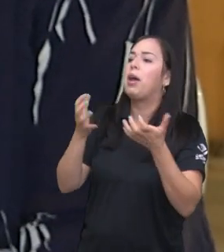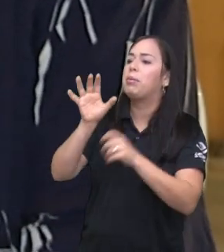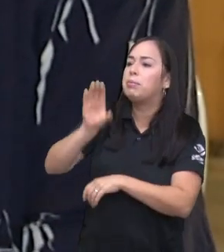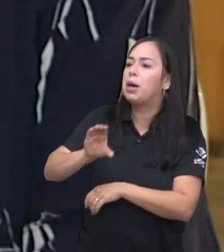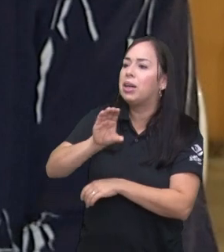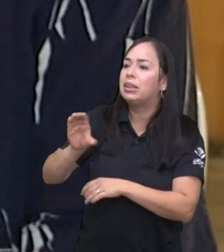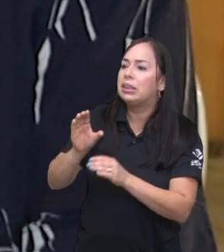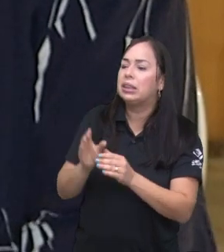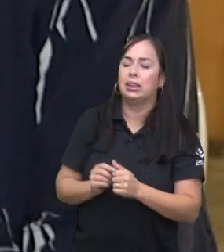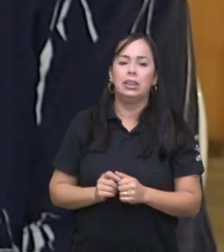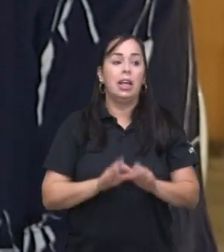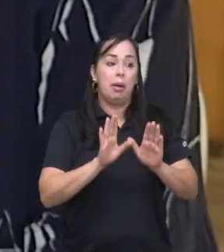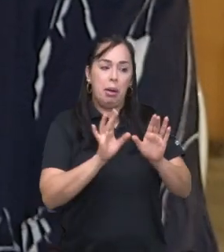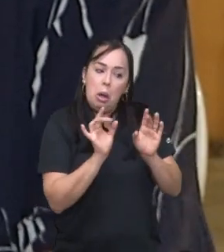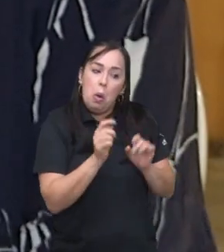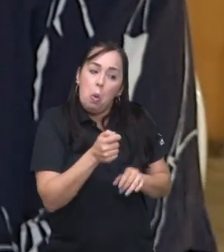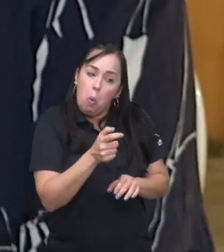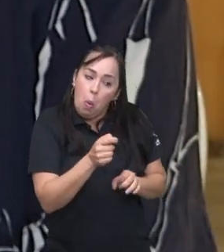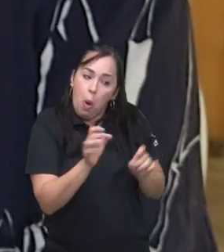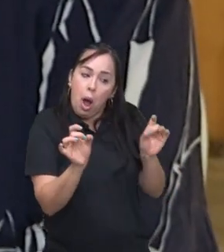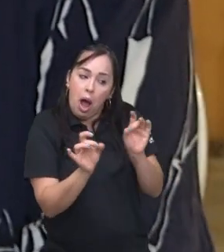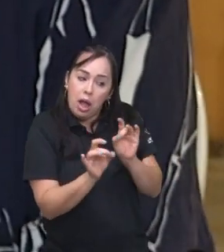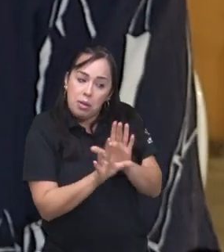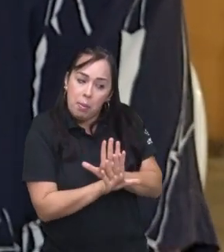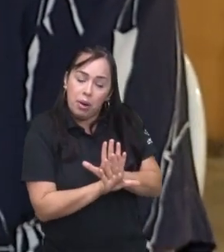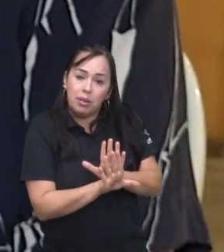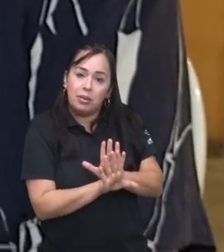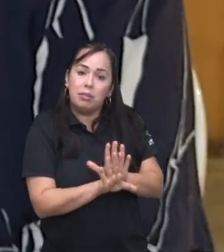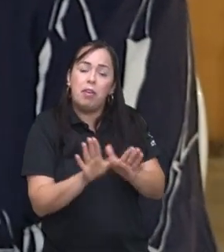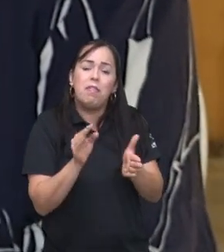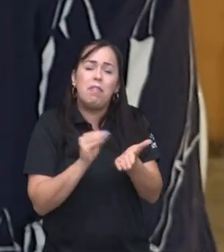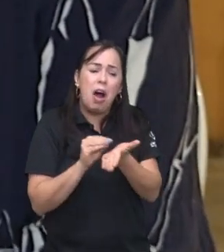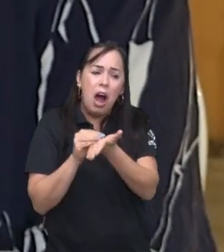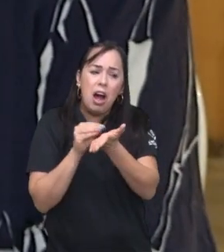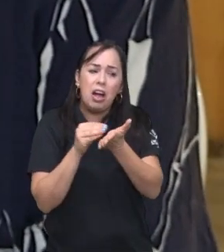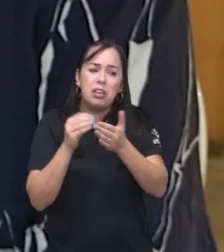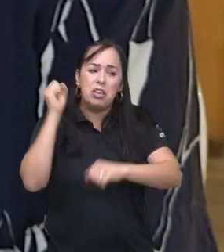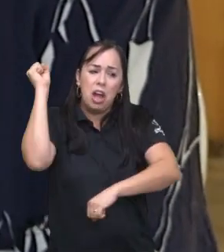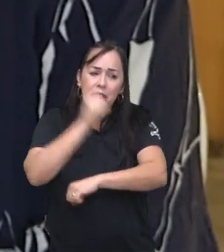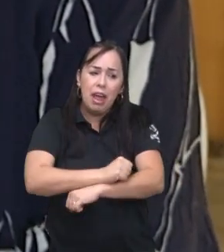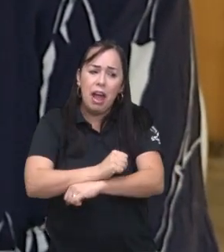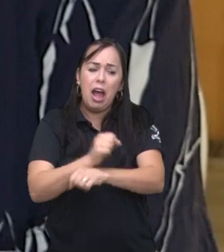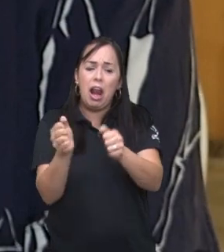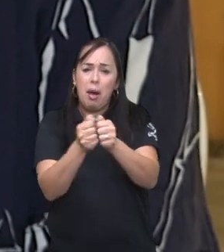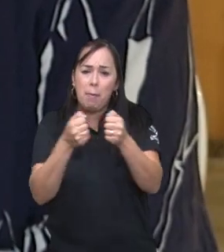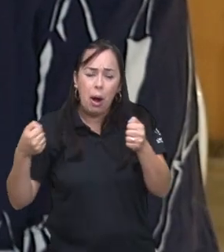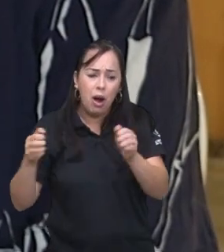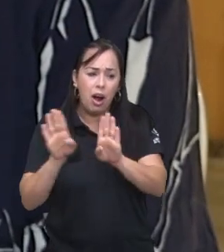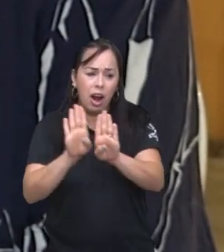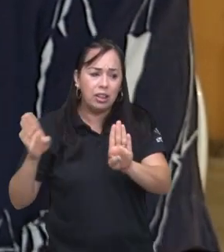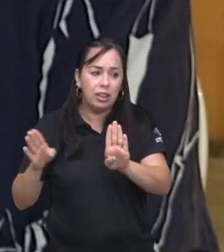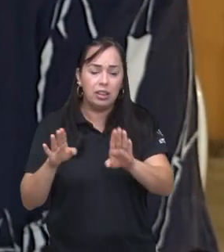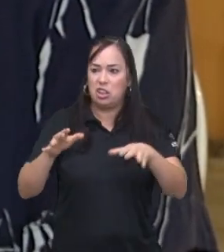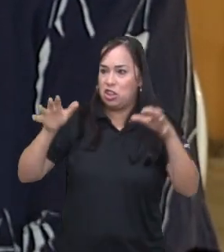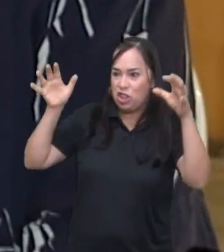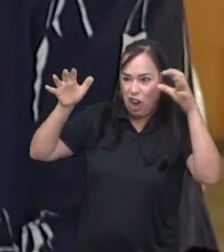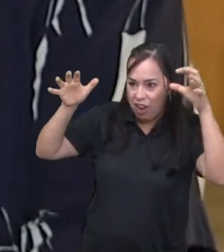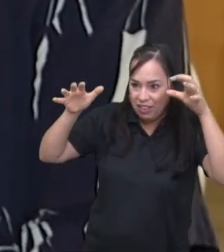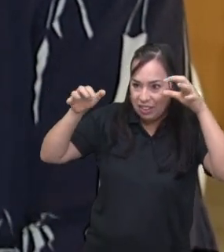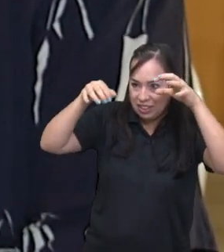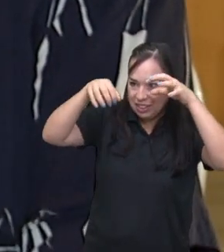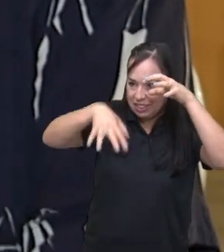pronta ela está coberta, sem porta, sem janela e sem piso. Não está chovendo dentro? Não. Então nós vamos... Aí ele